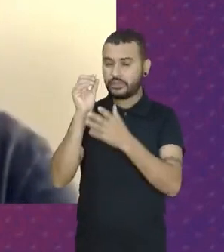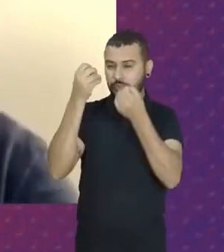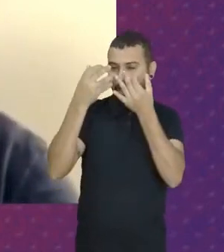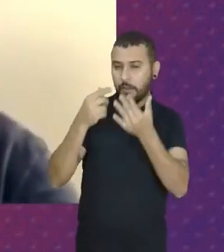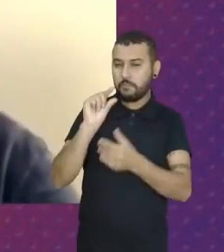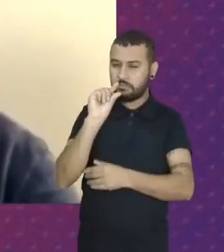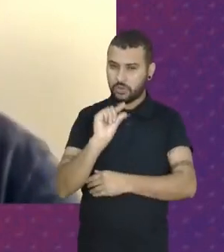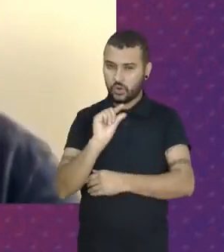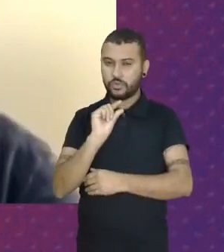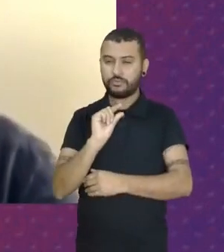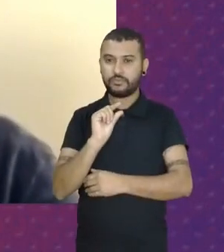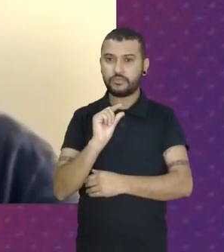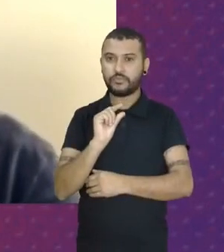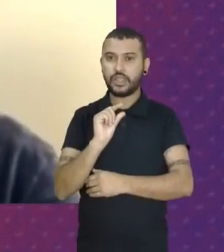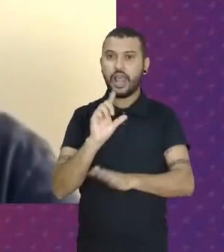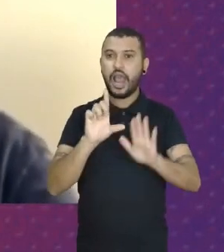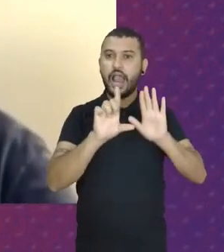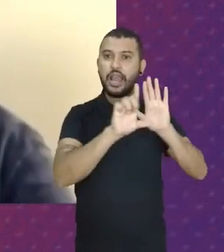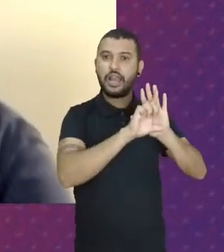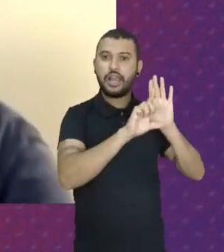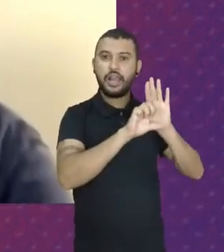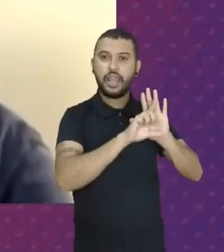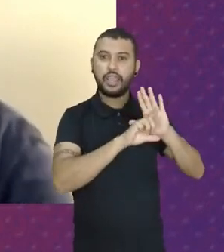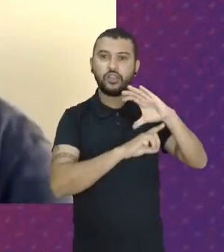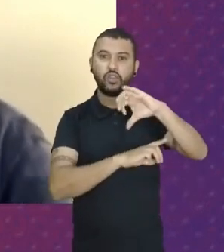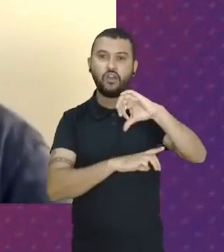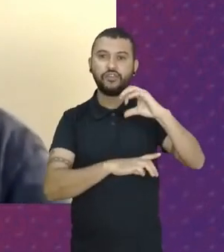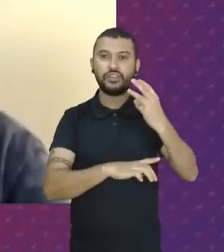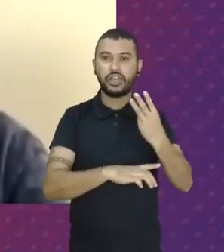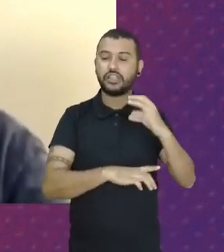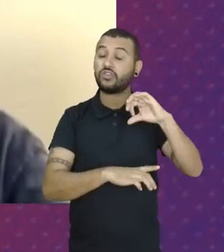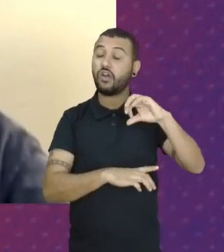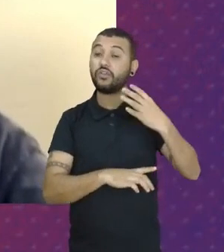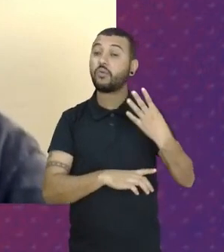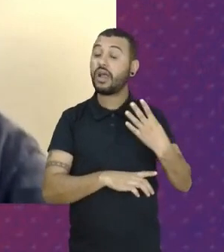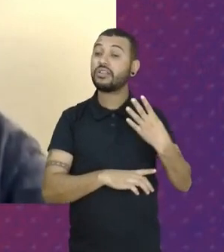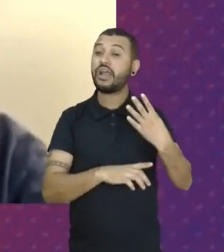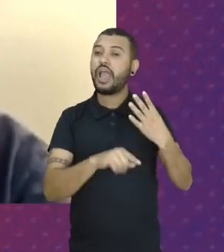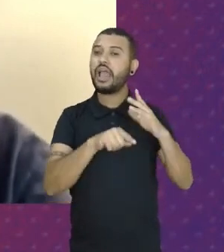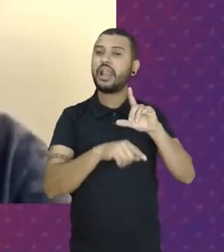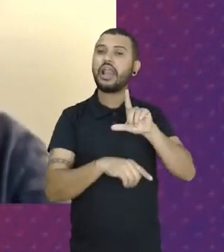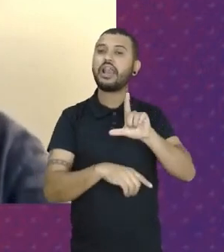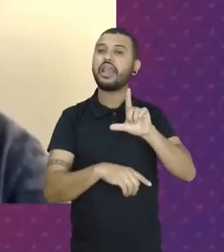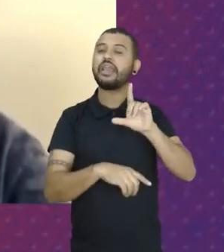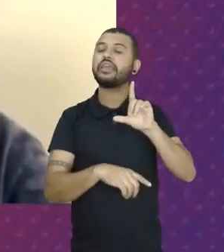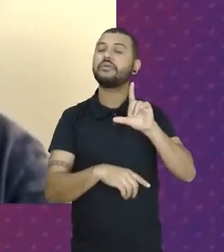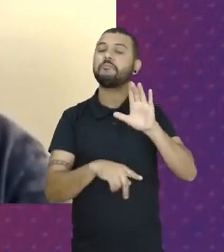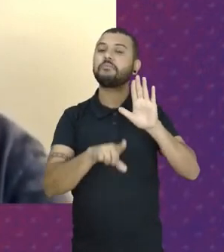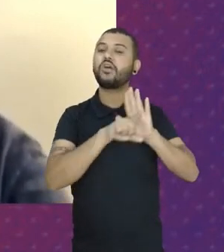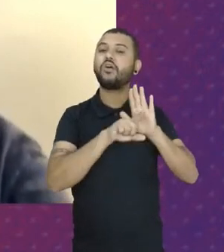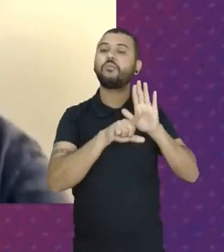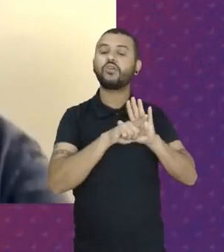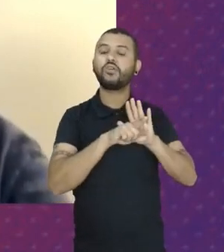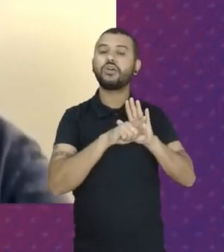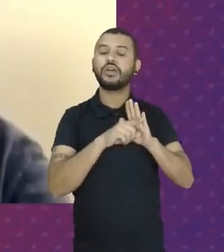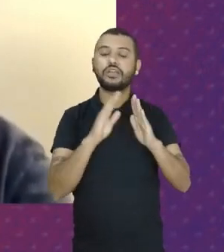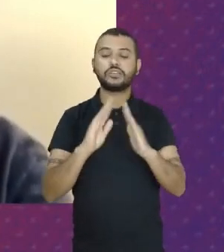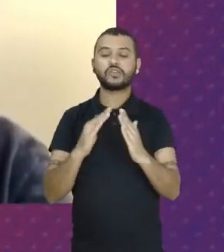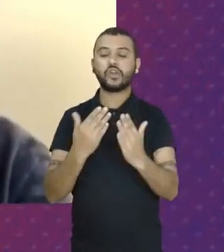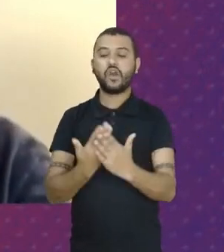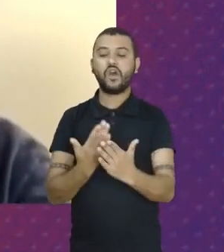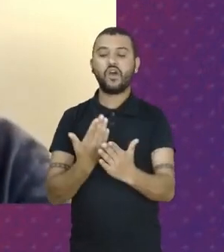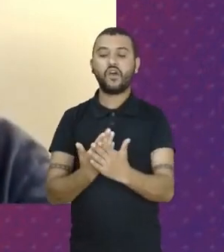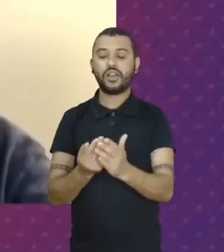é a LDB de 96, que foi quando a creche, junto com a